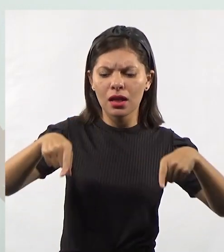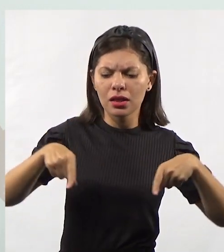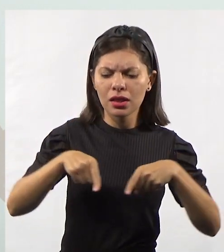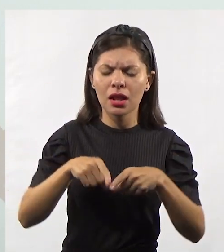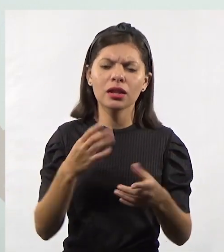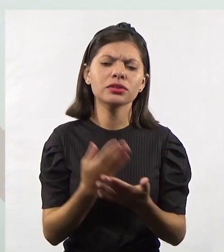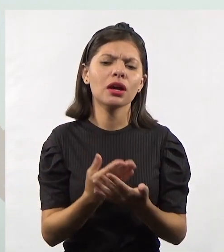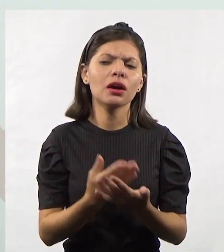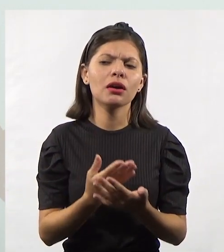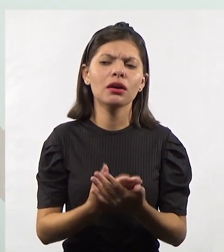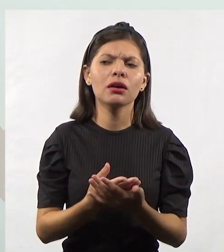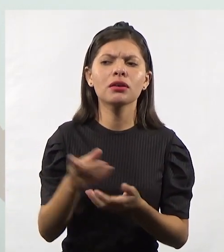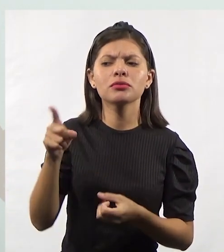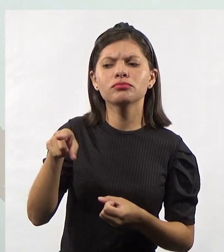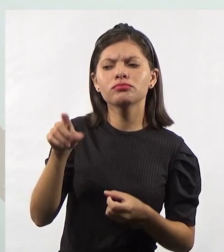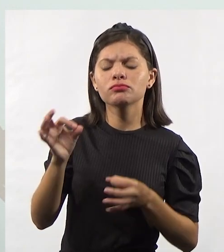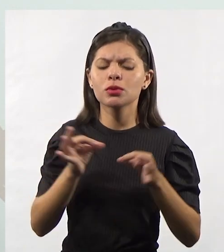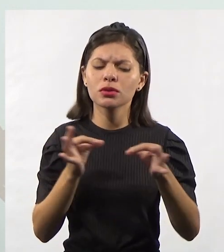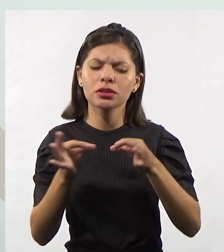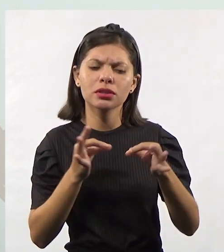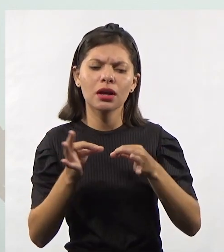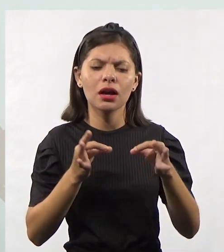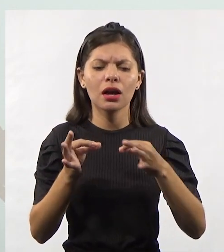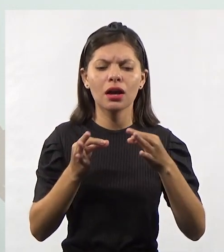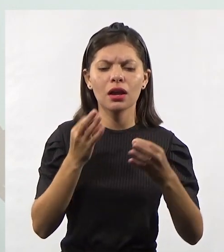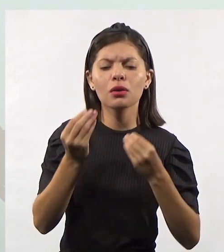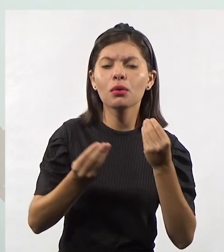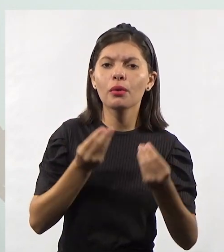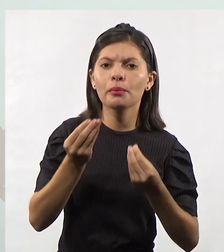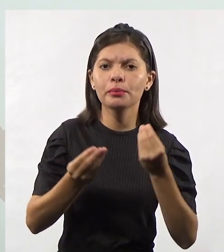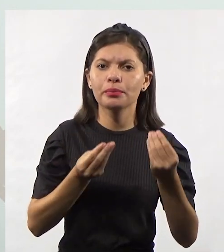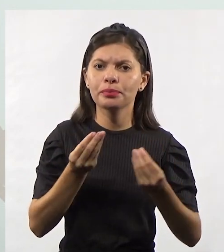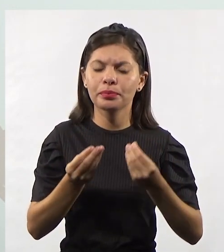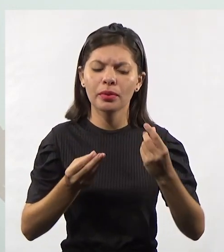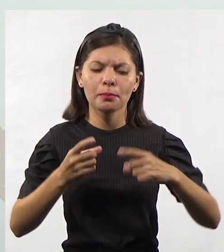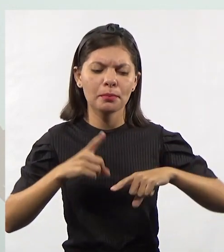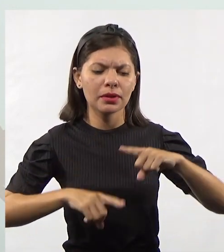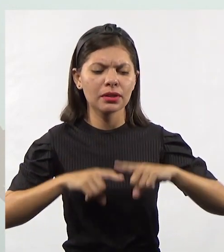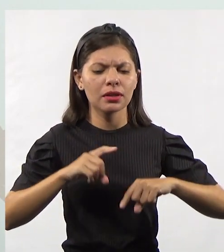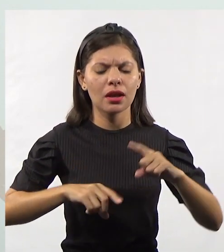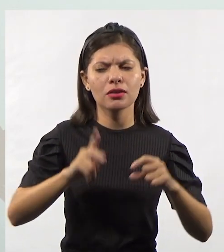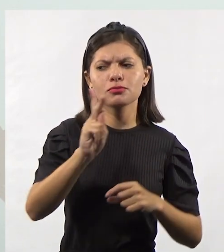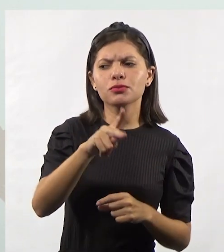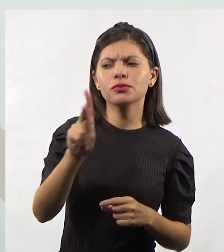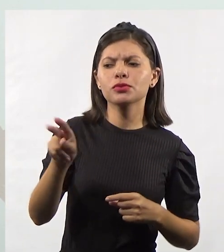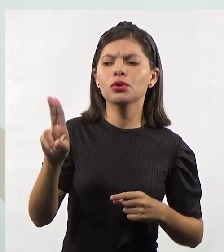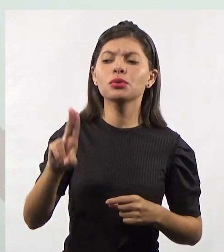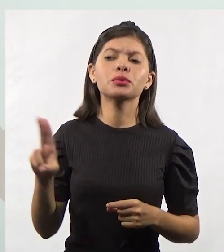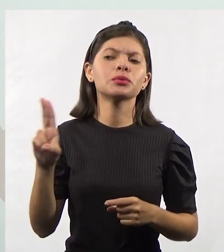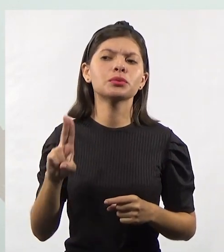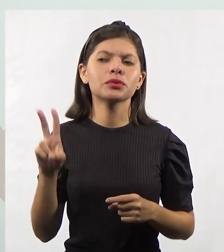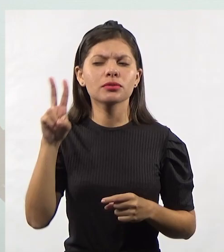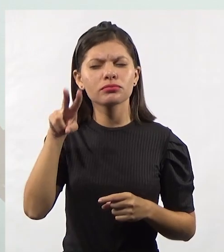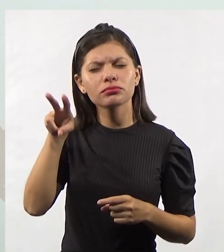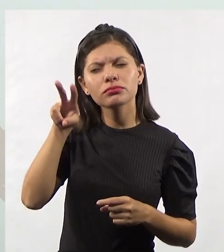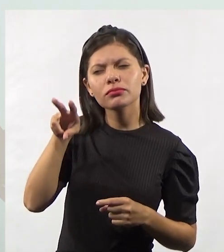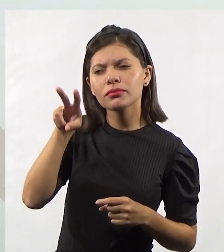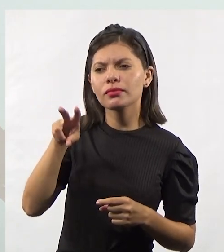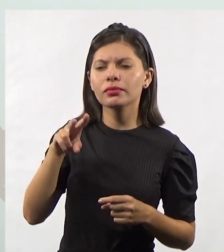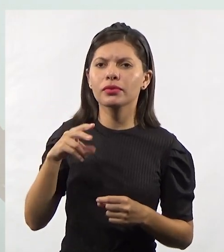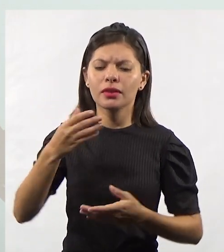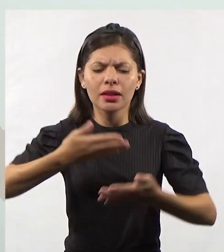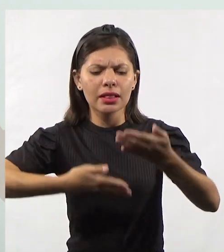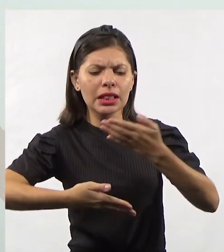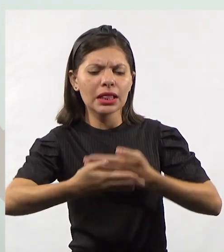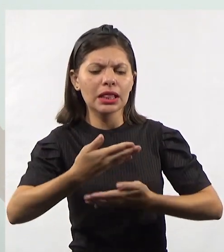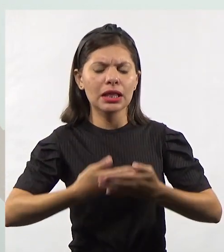sala de aula como que está organizada a sala de aula que de materiais que o professor utiliza como que ele faz a interação